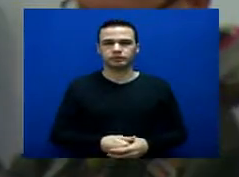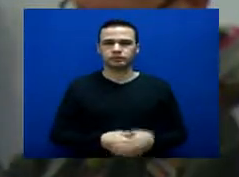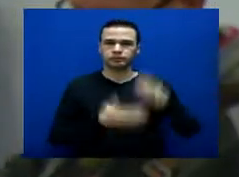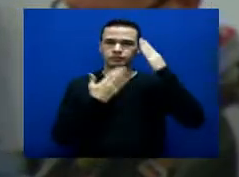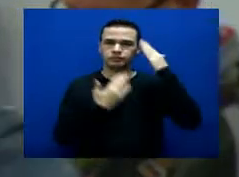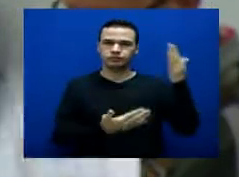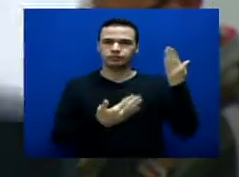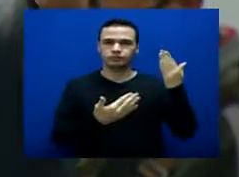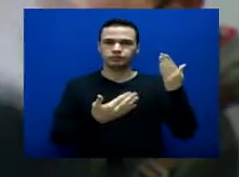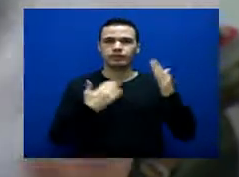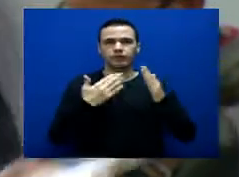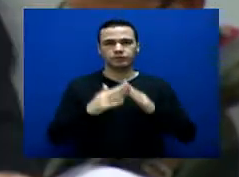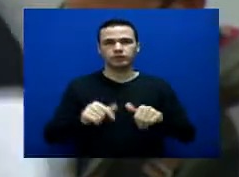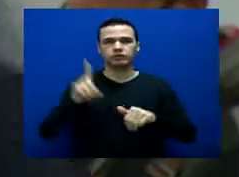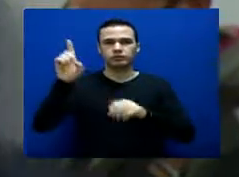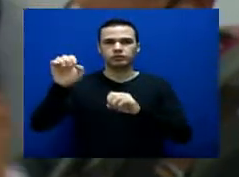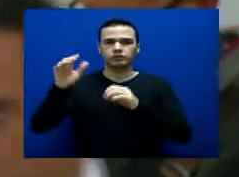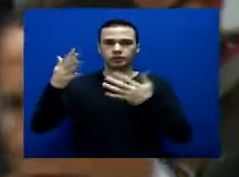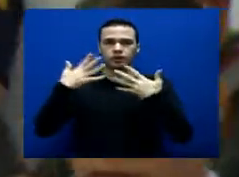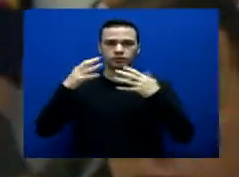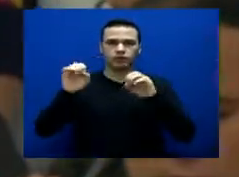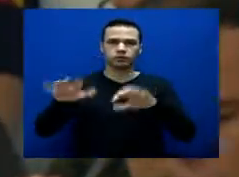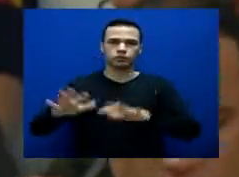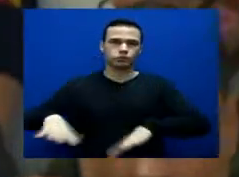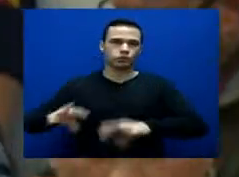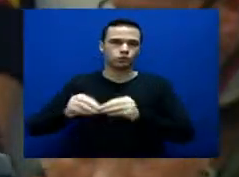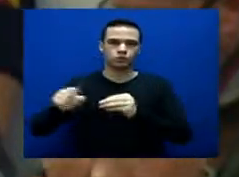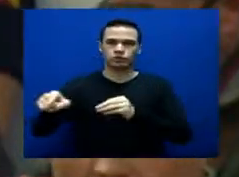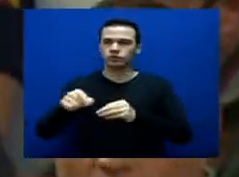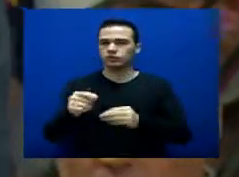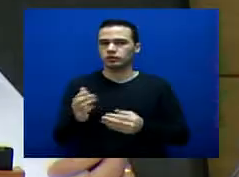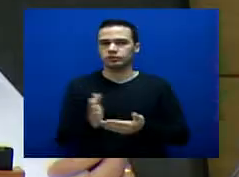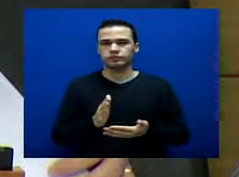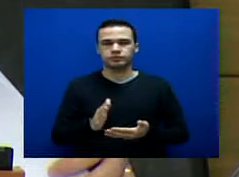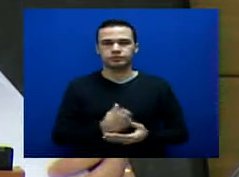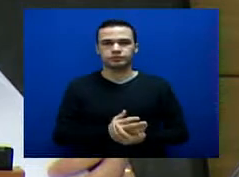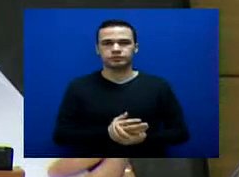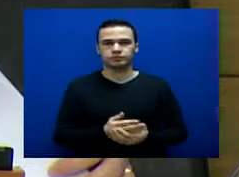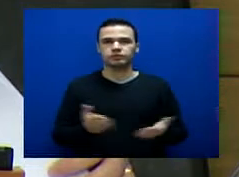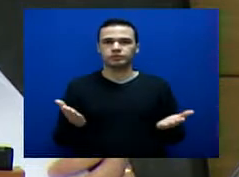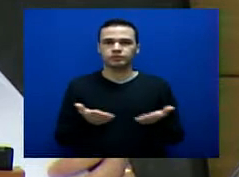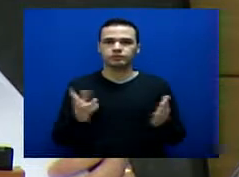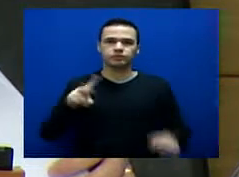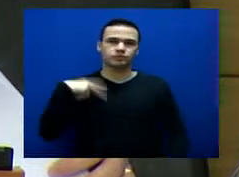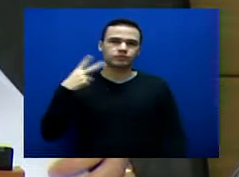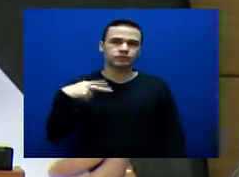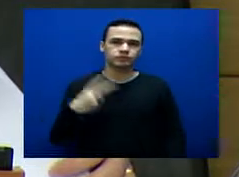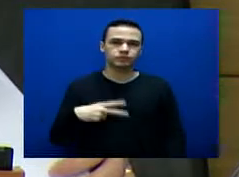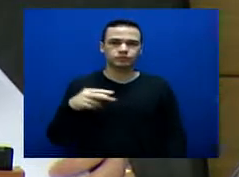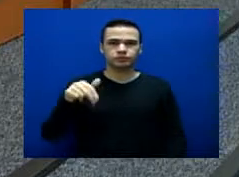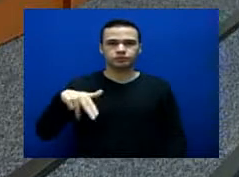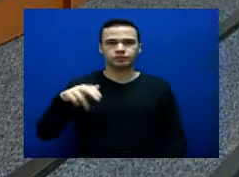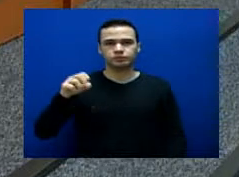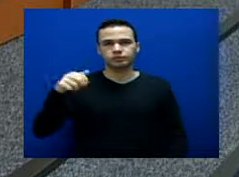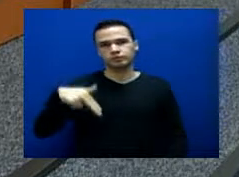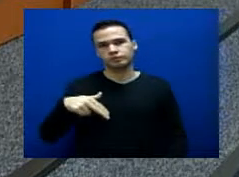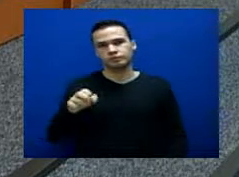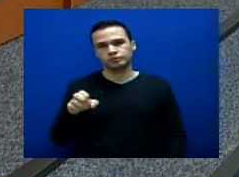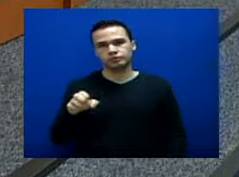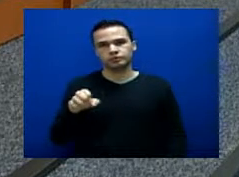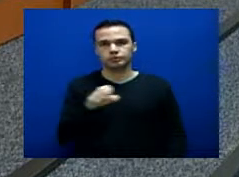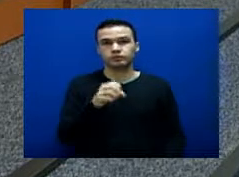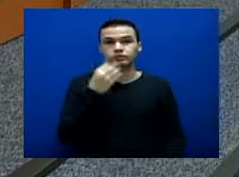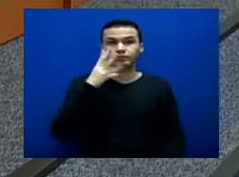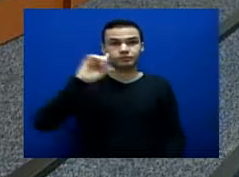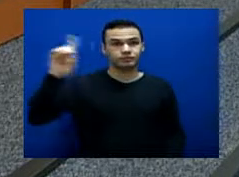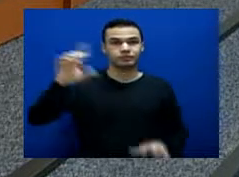Muito obrigado, peço a proteção de Deus para mim e para todos os colegas. Tá certo. Vereador Nenê. Bom dia, Manga. Bom dia a todos